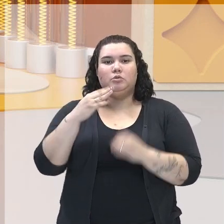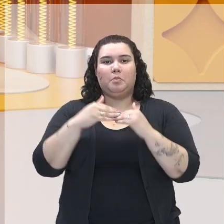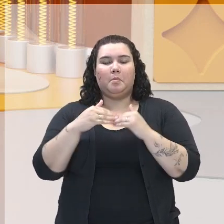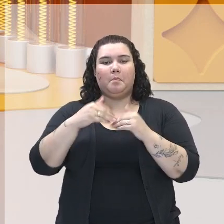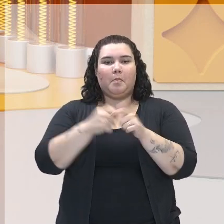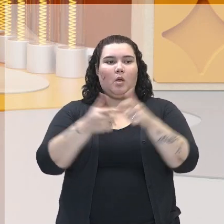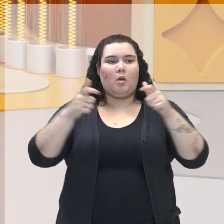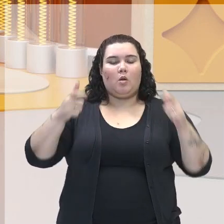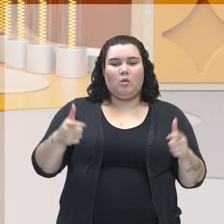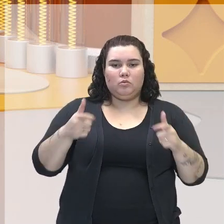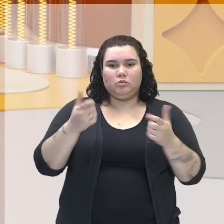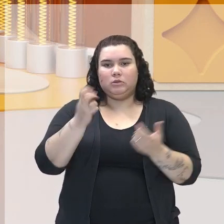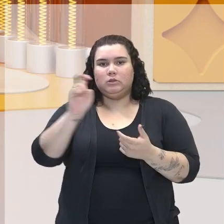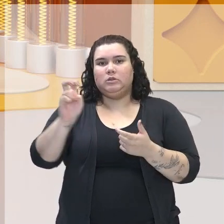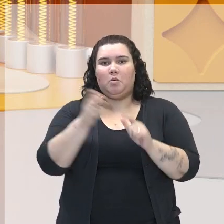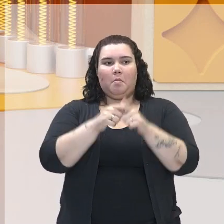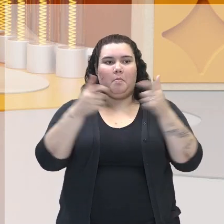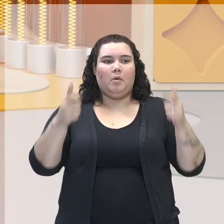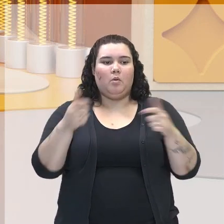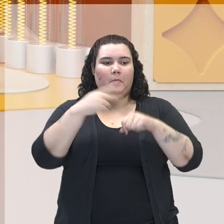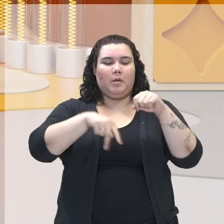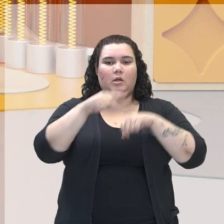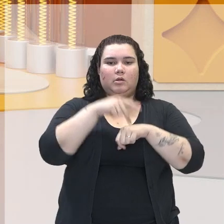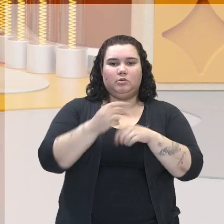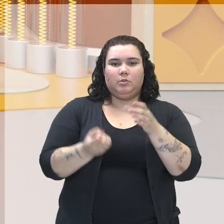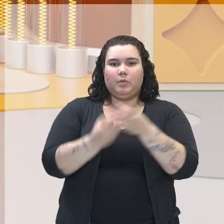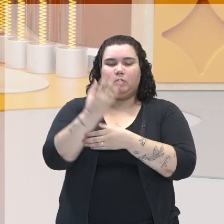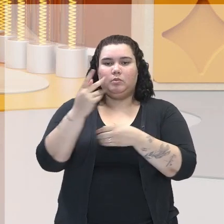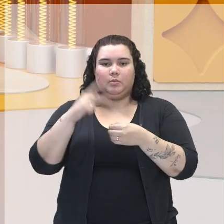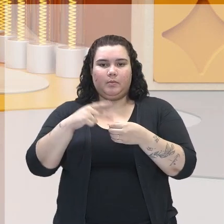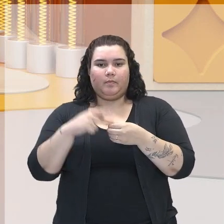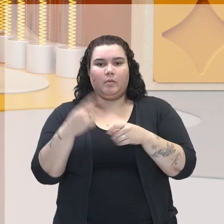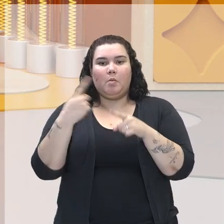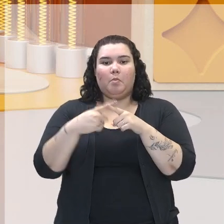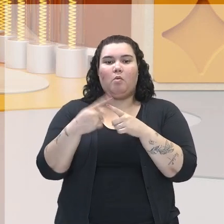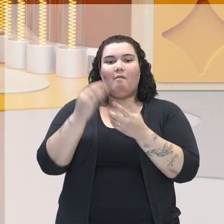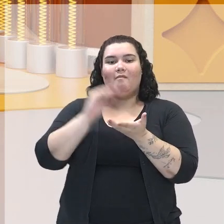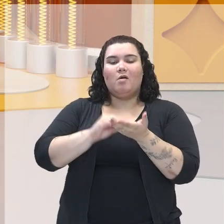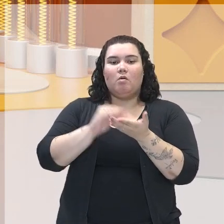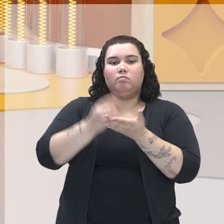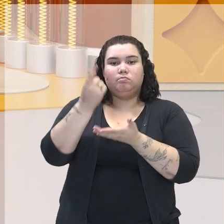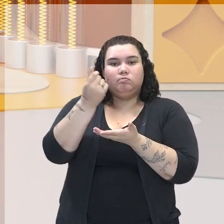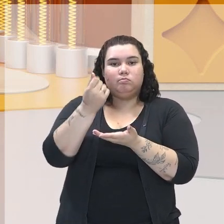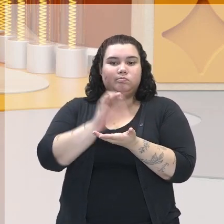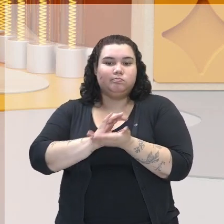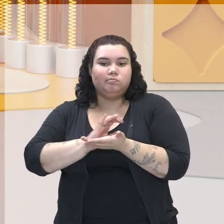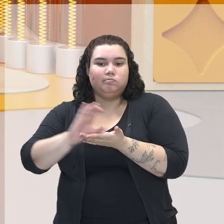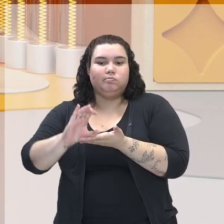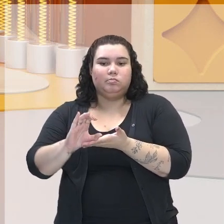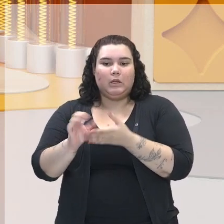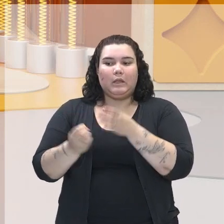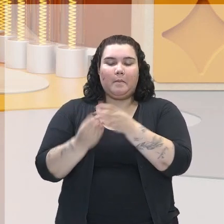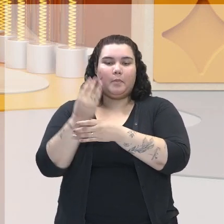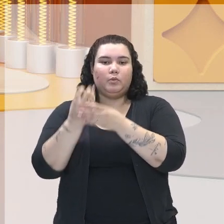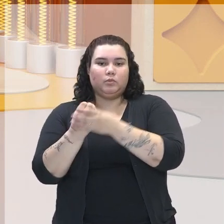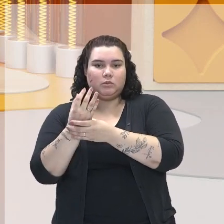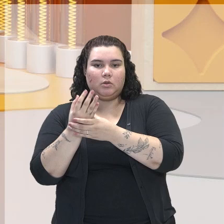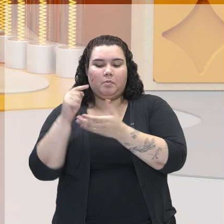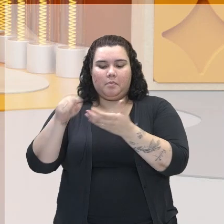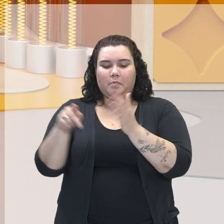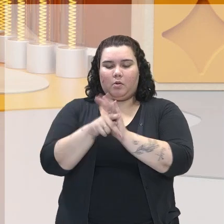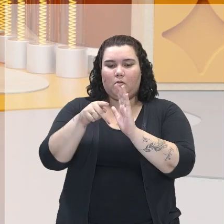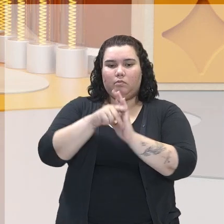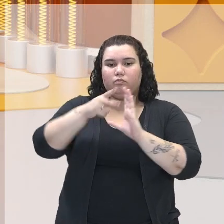os 5 maiores produtores de petróleo do mundo. Isso porque falta investimento na produção, na